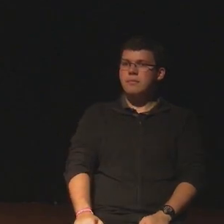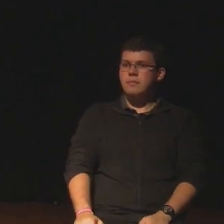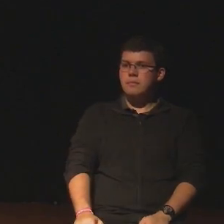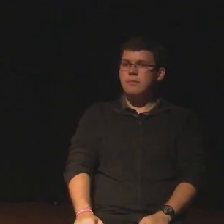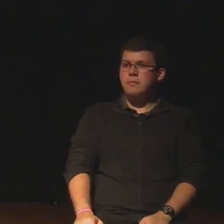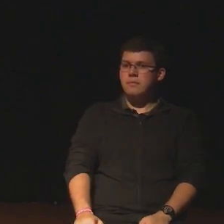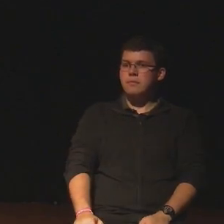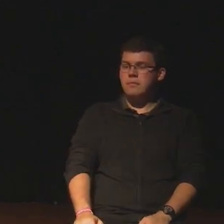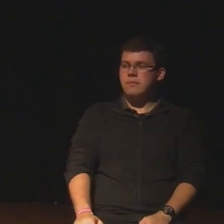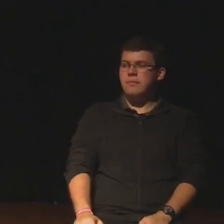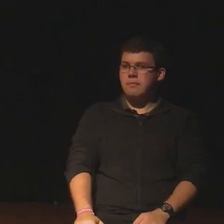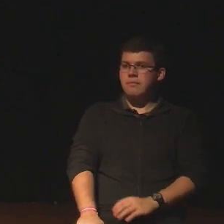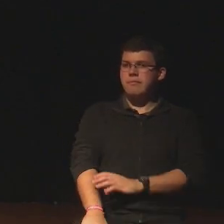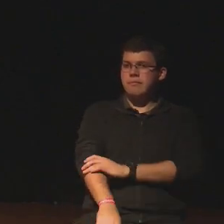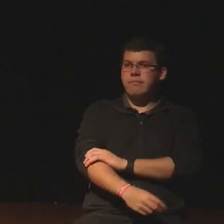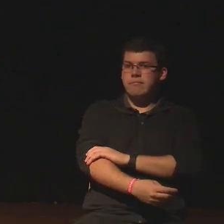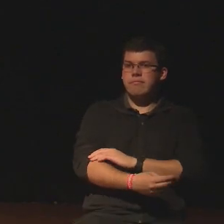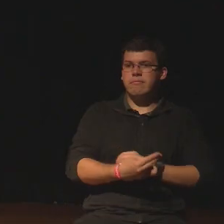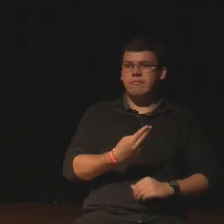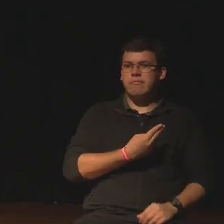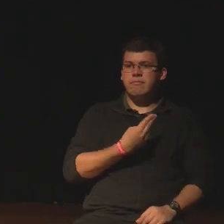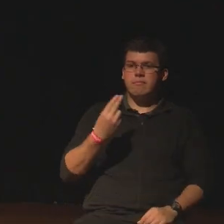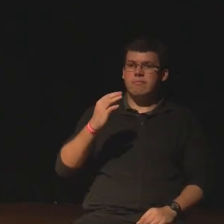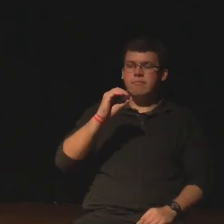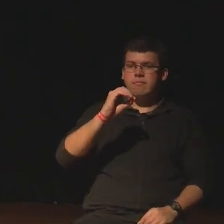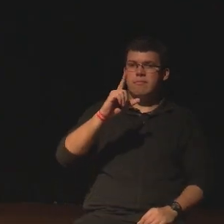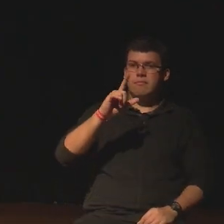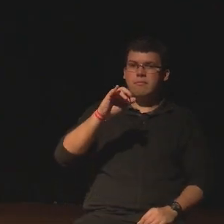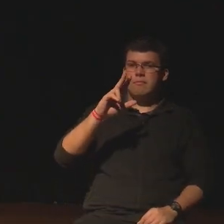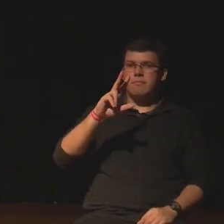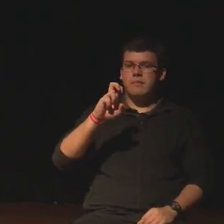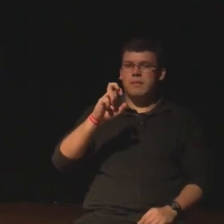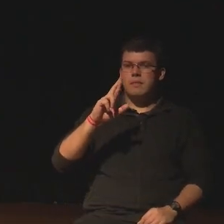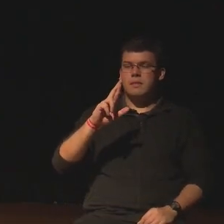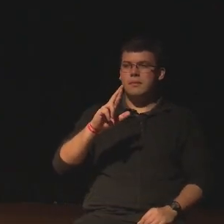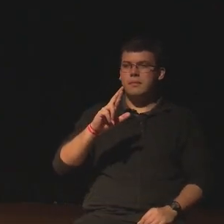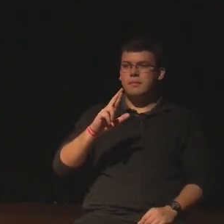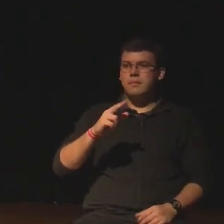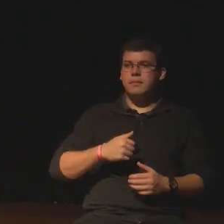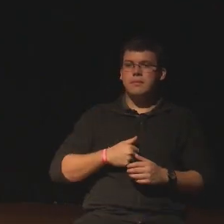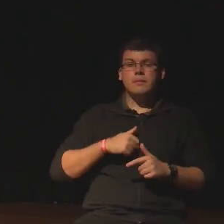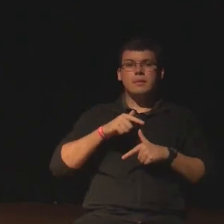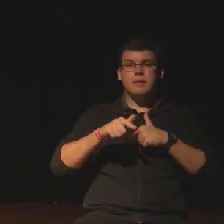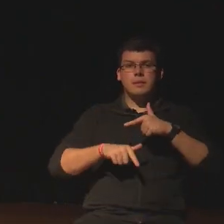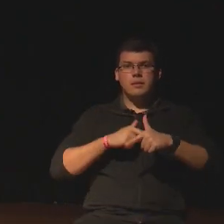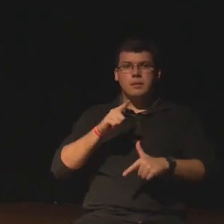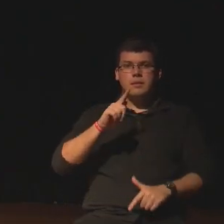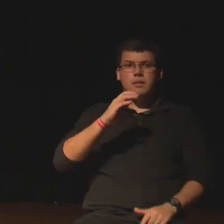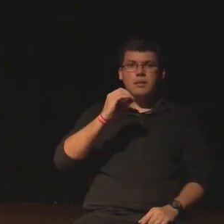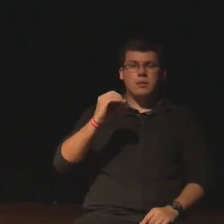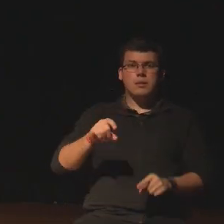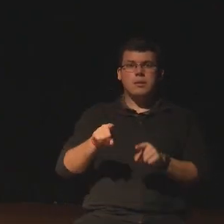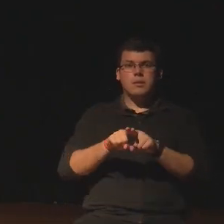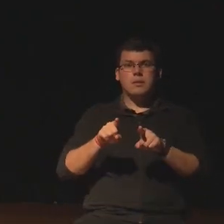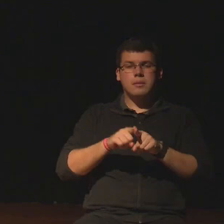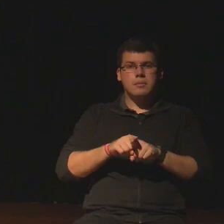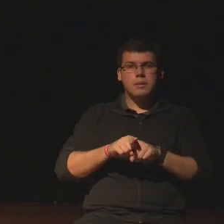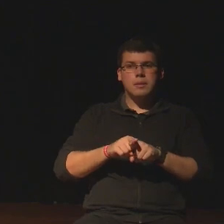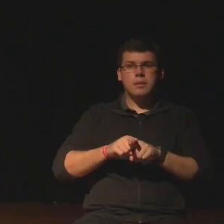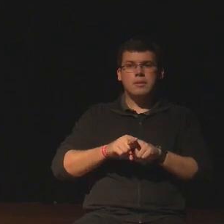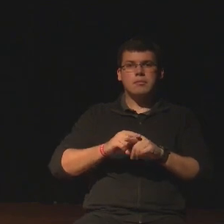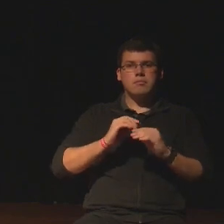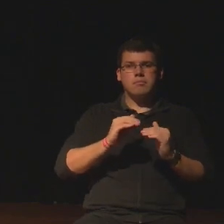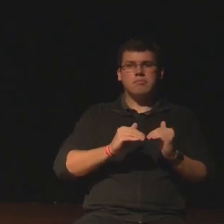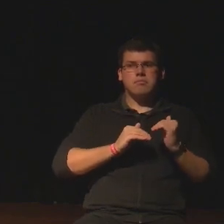Eu me chamo Oliver Cauã Cauê, sou geógrafo, mestre em planejamento urbano, faço doutorado em